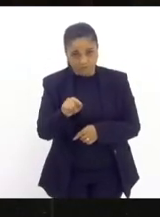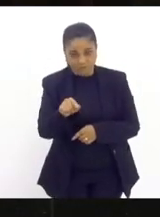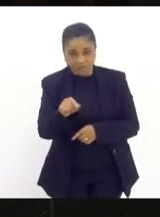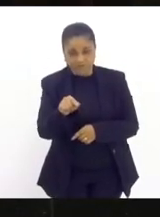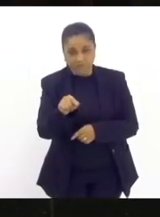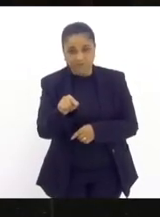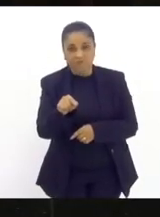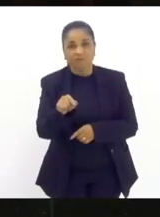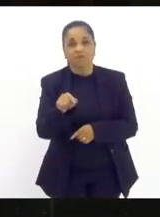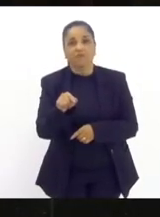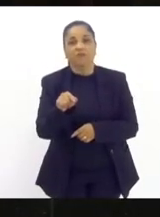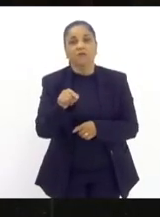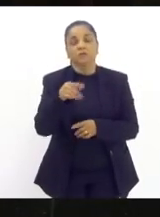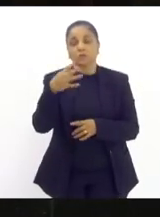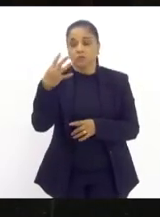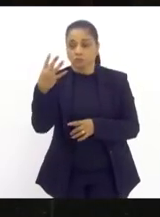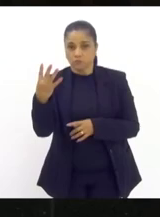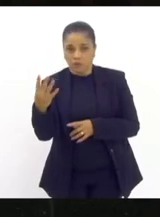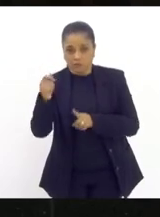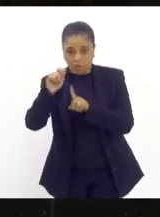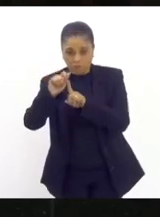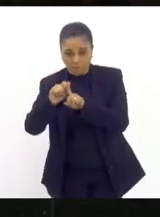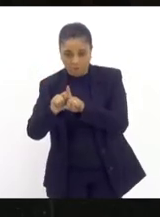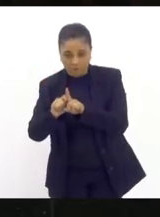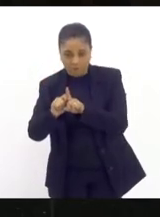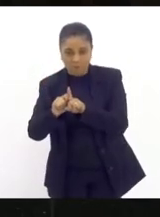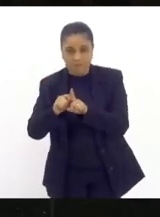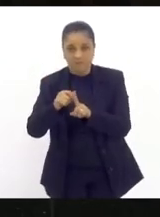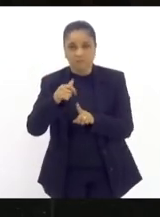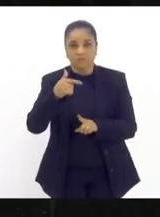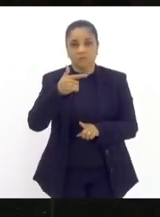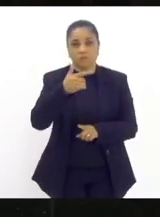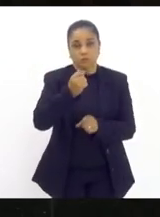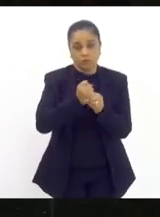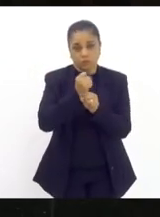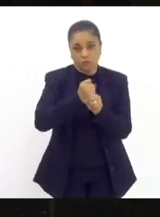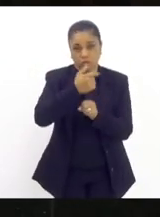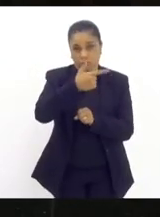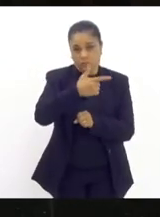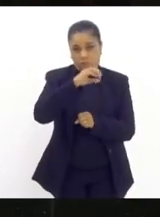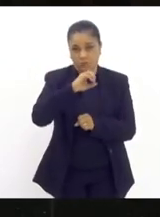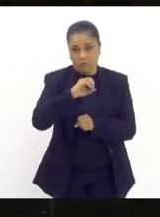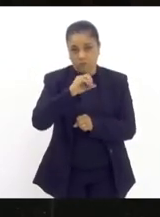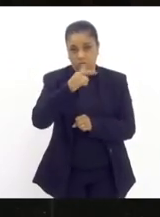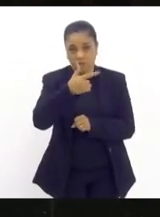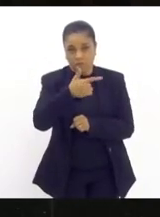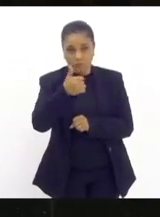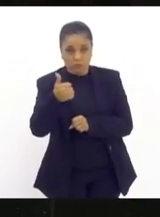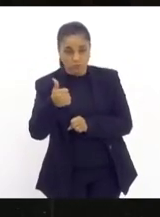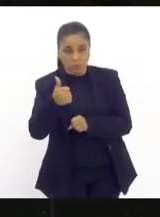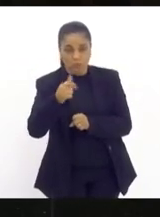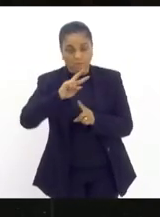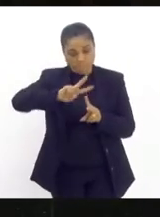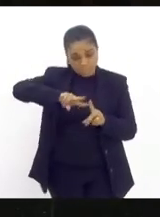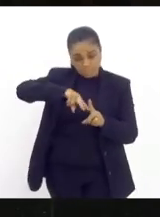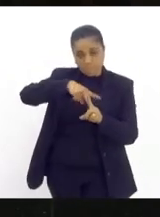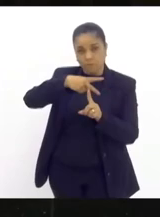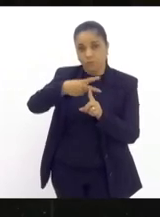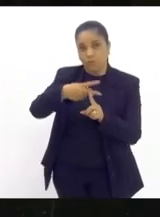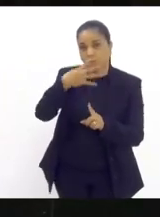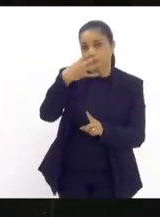no quarto trimestre de 2021 para 397